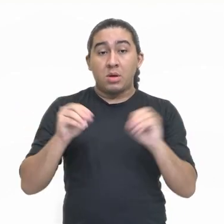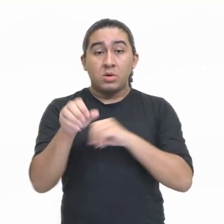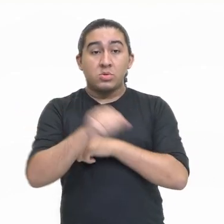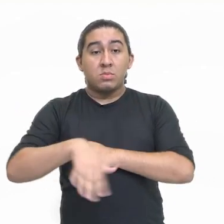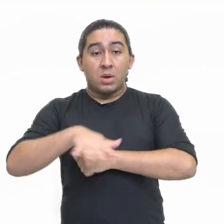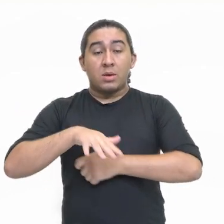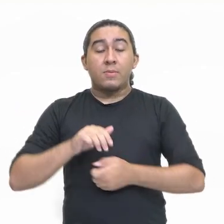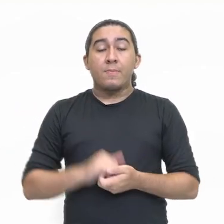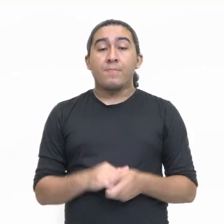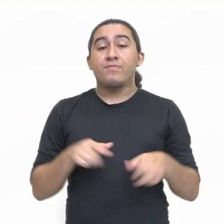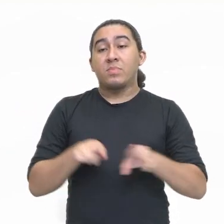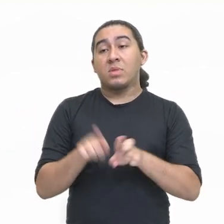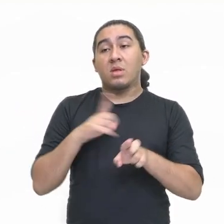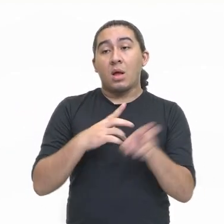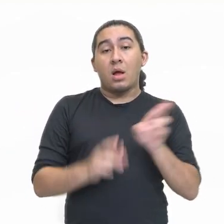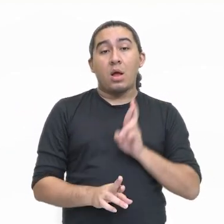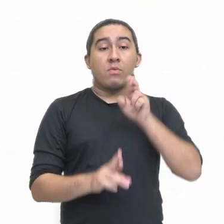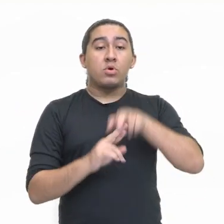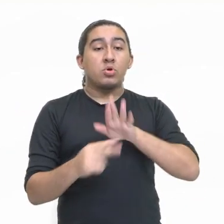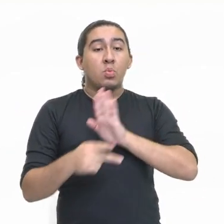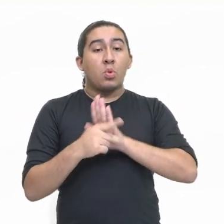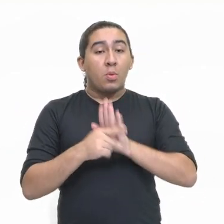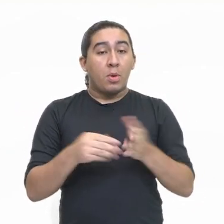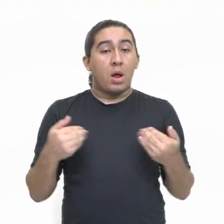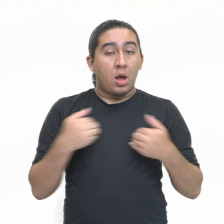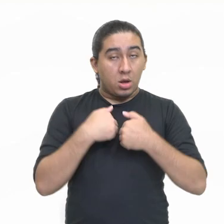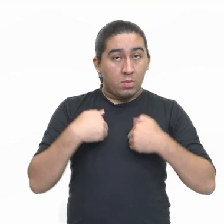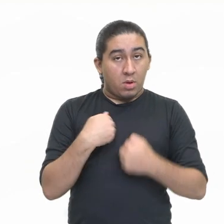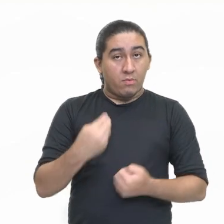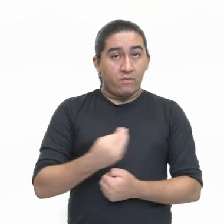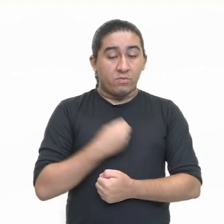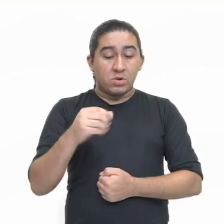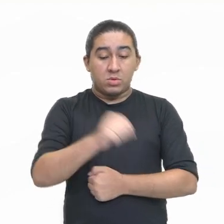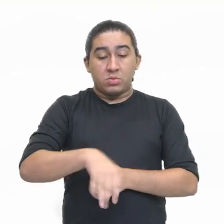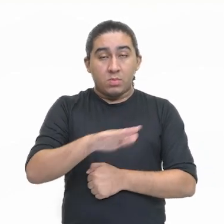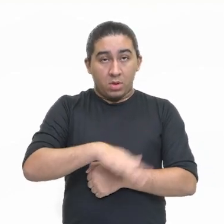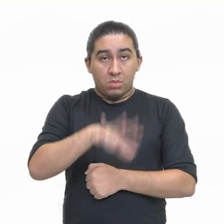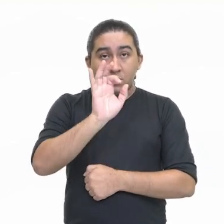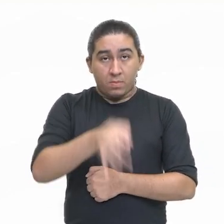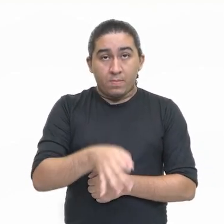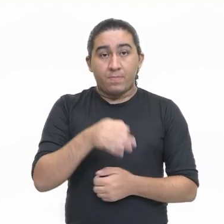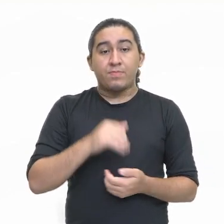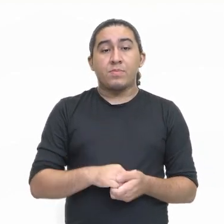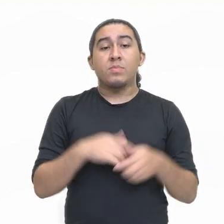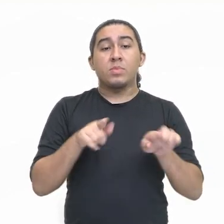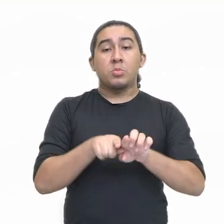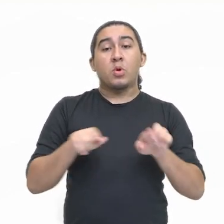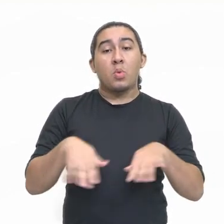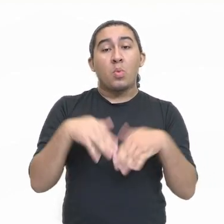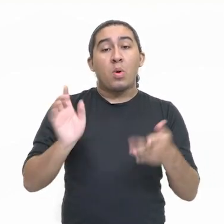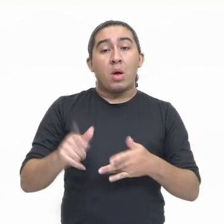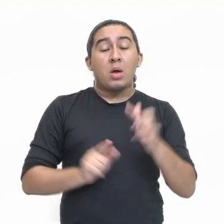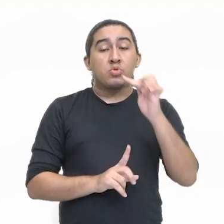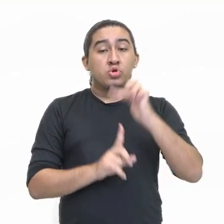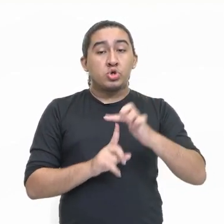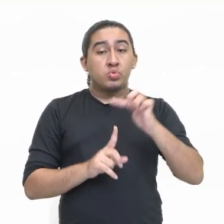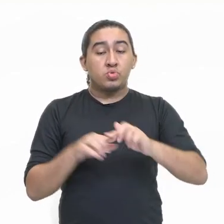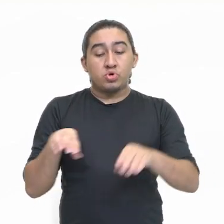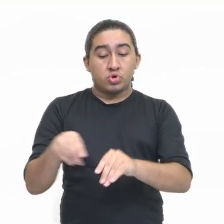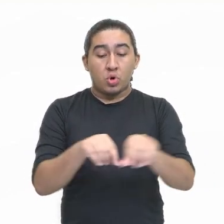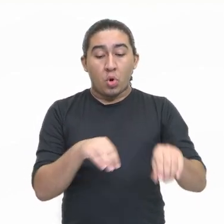referindo às espécies quebre que vivem nesse local e qual é o tipo de